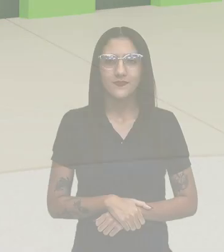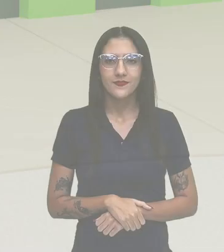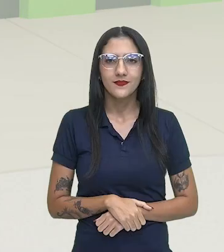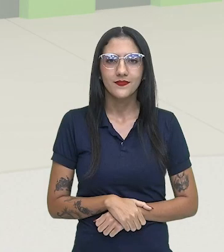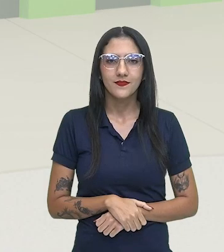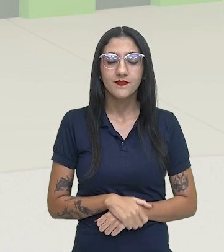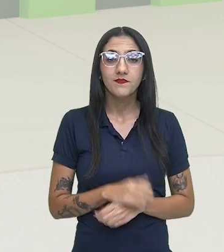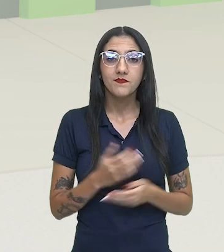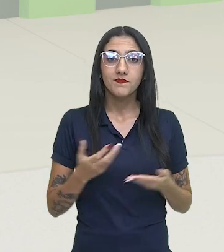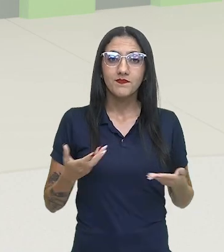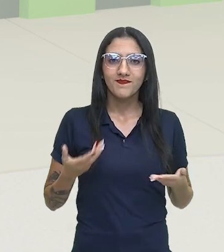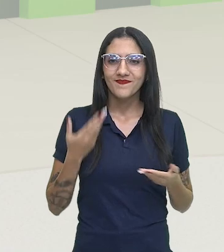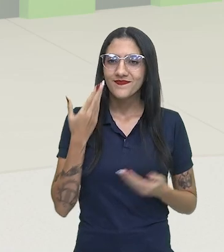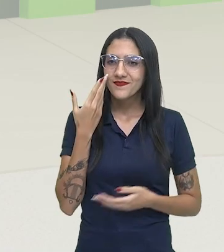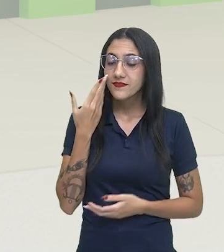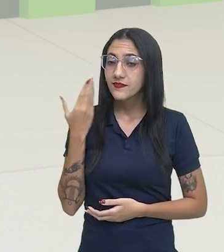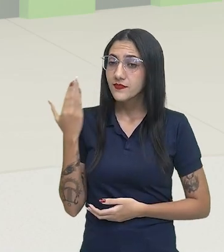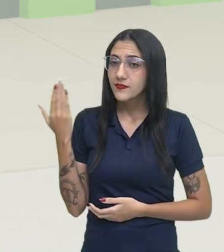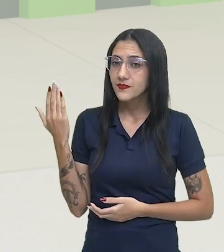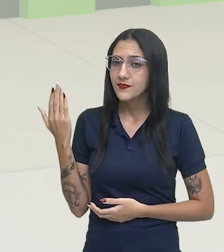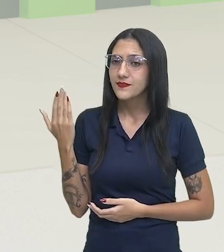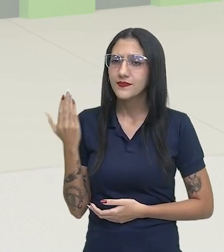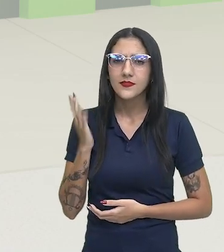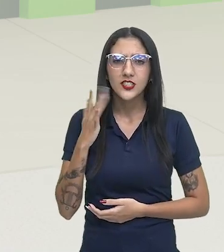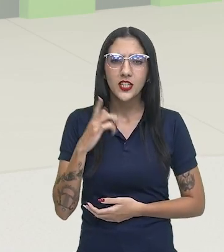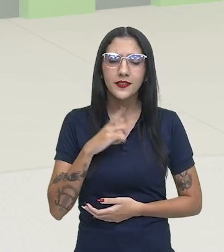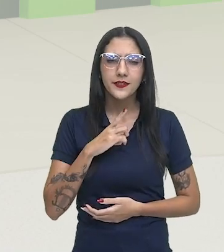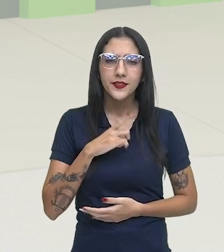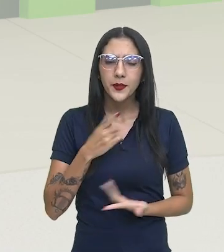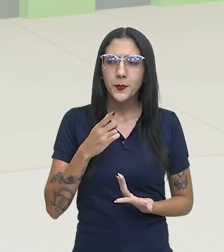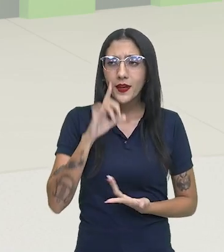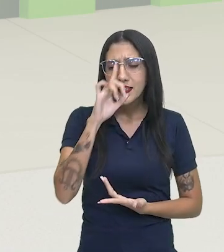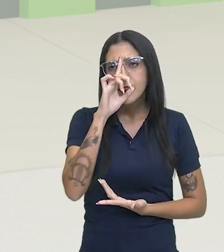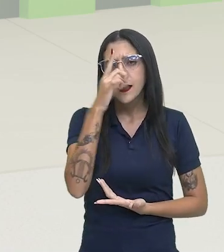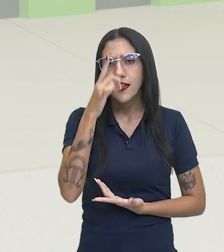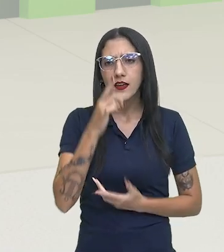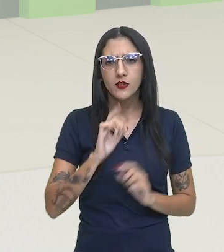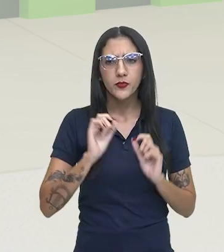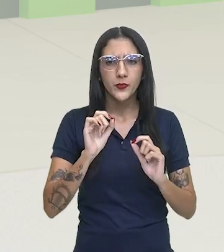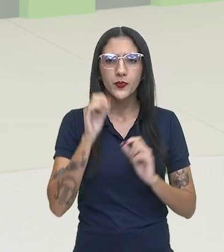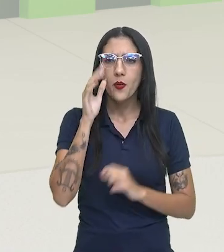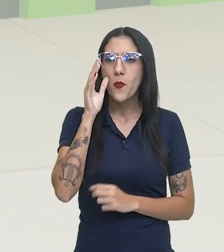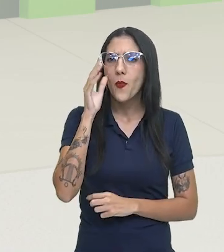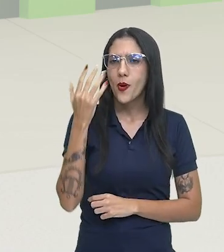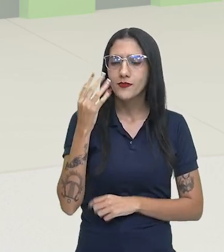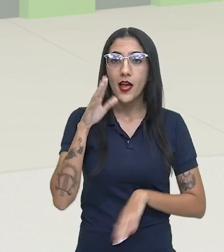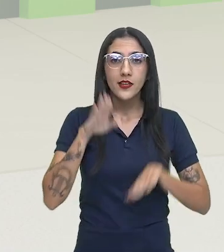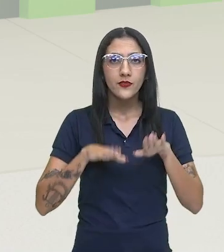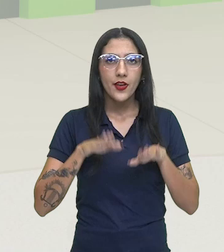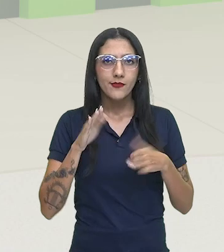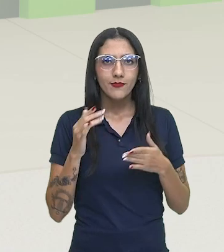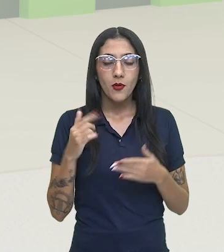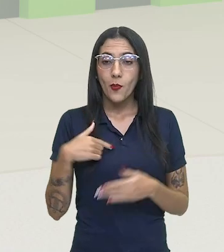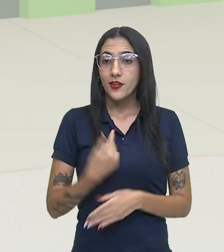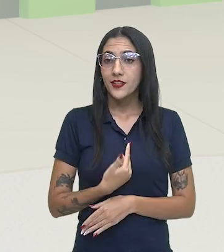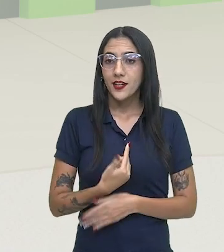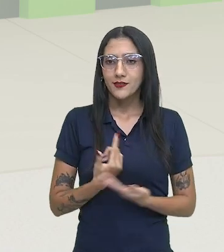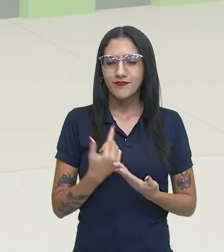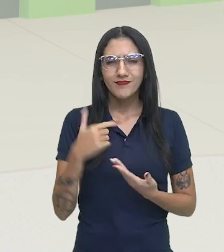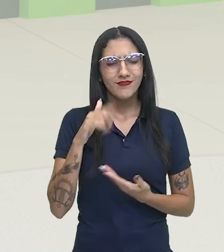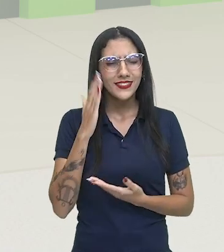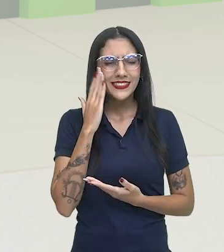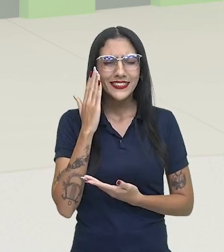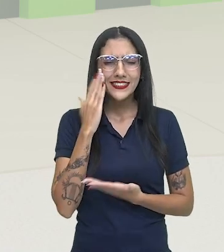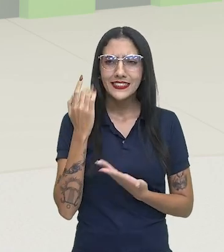Olá, vejam vocês aqui, olha, eu já tenho aqui uma representação do que às vezes acontece com a gente. Sabe aquele dia